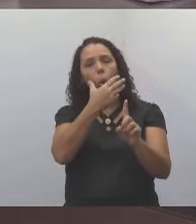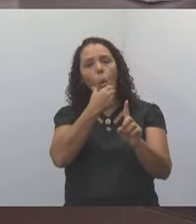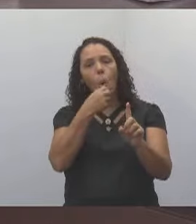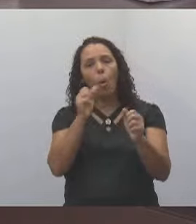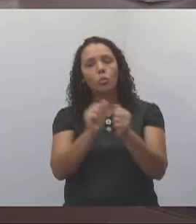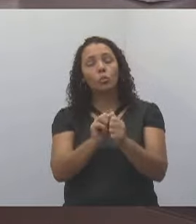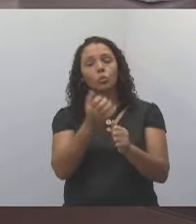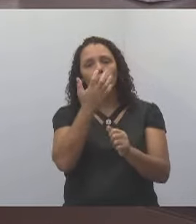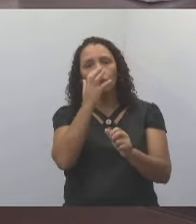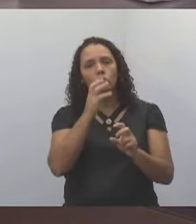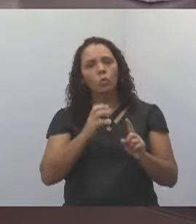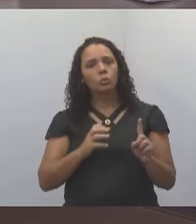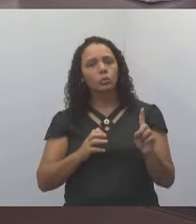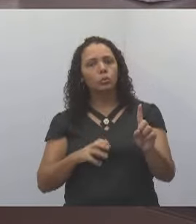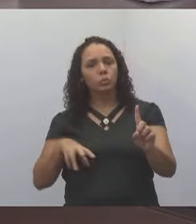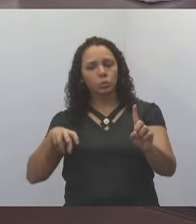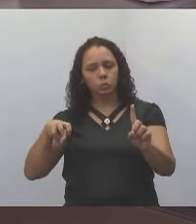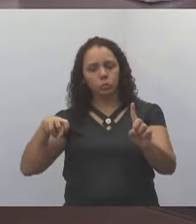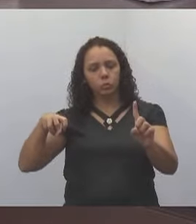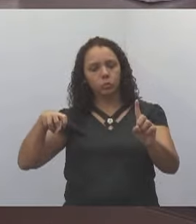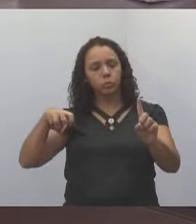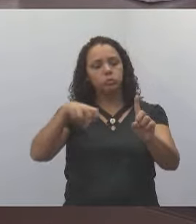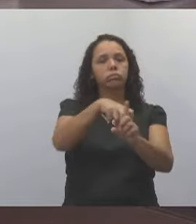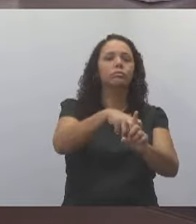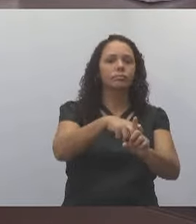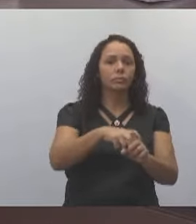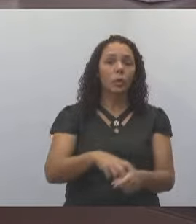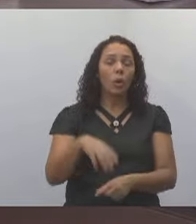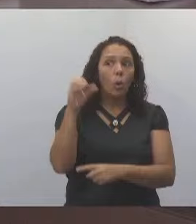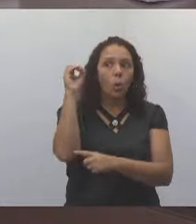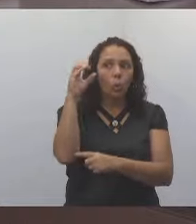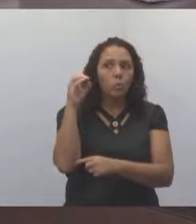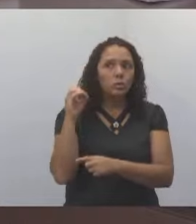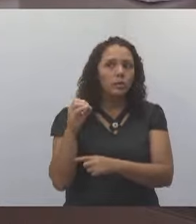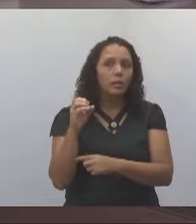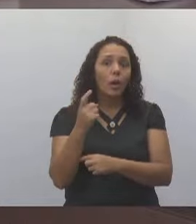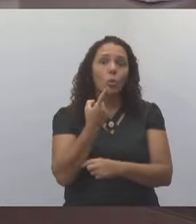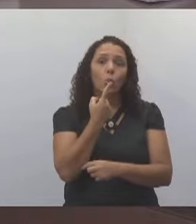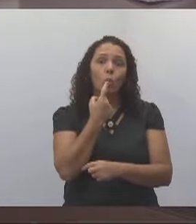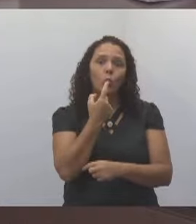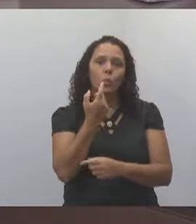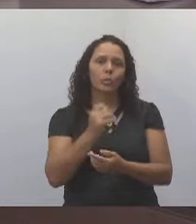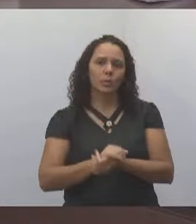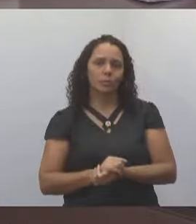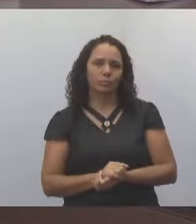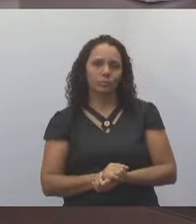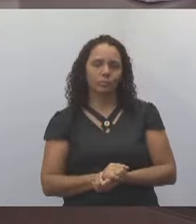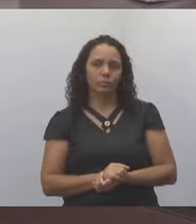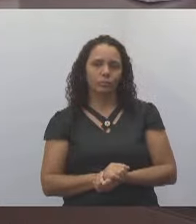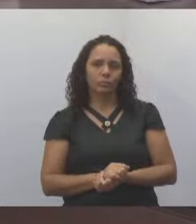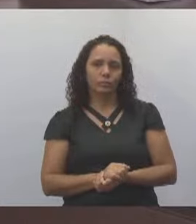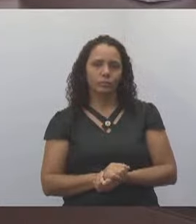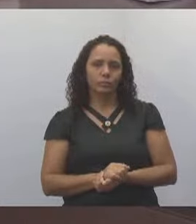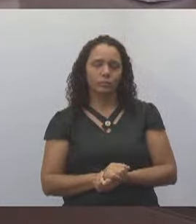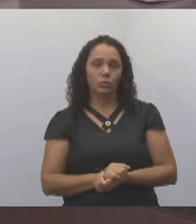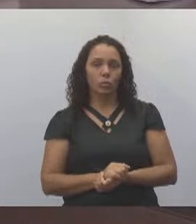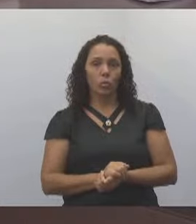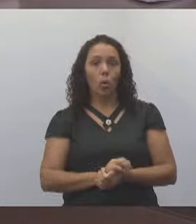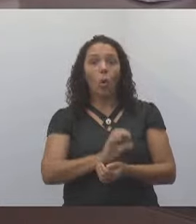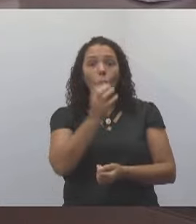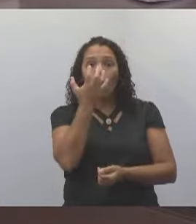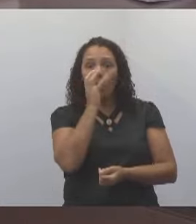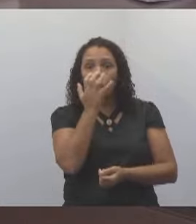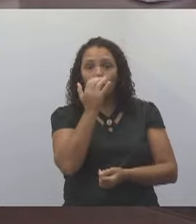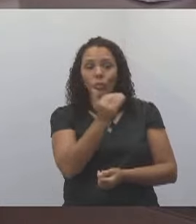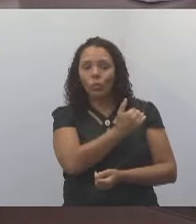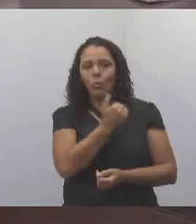ele passou no sinal vermelho. E ali vivem passando no sinal vermelho, tá? O cachorro morreu, porque eu ajudei a socorrer esse